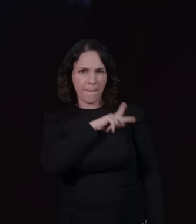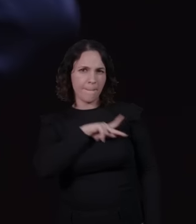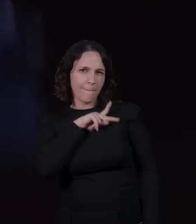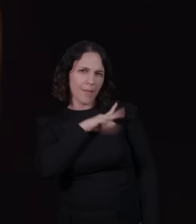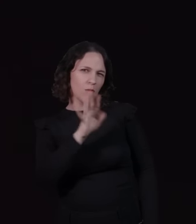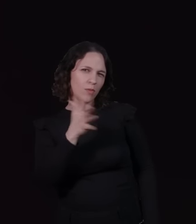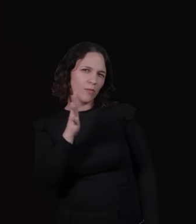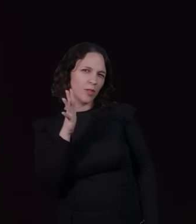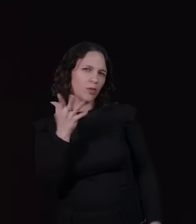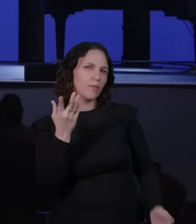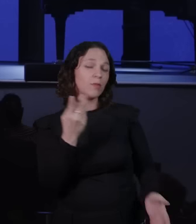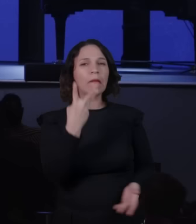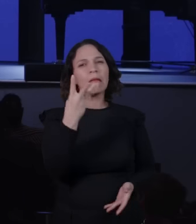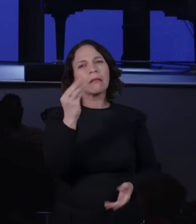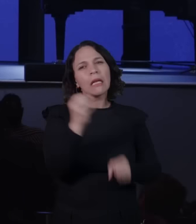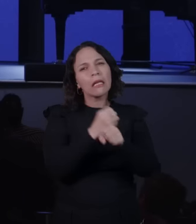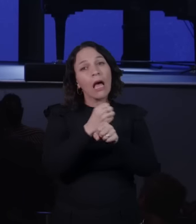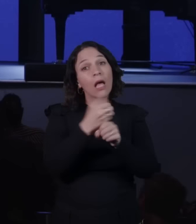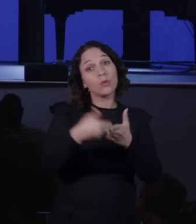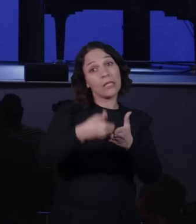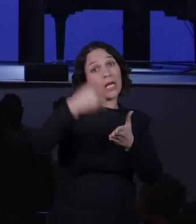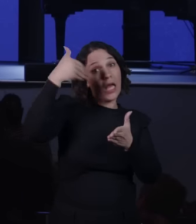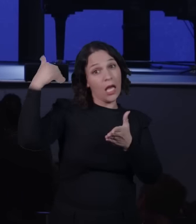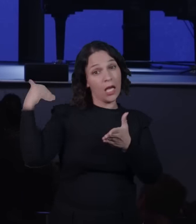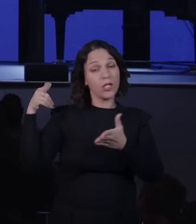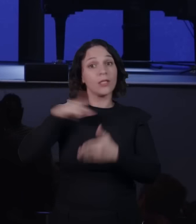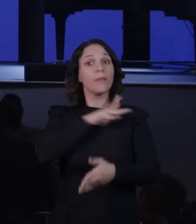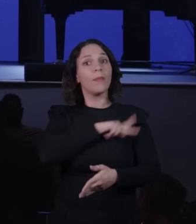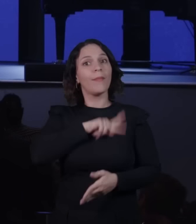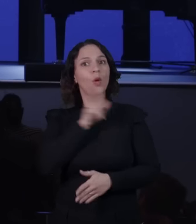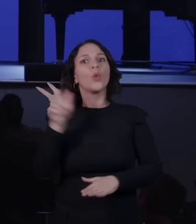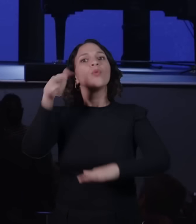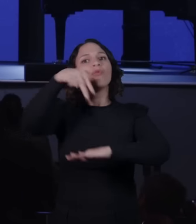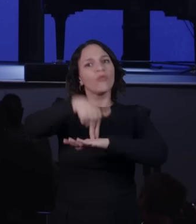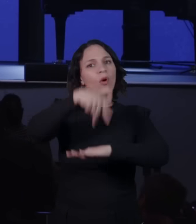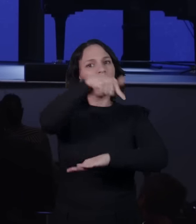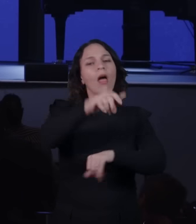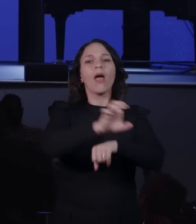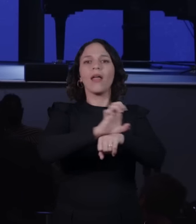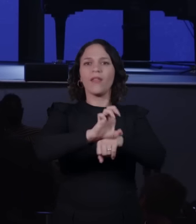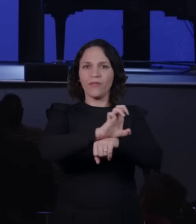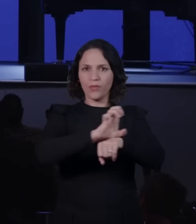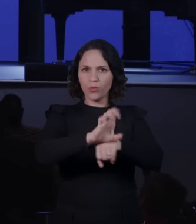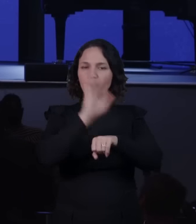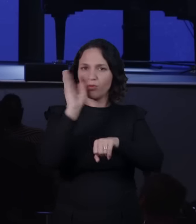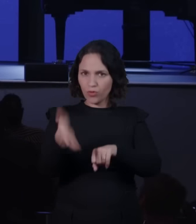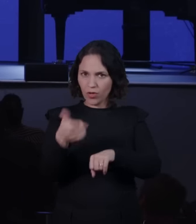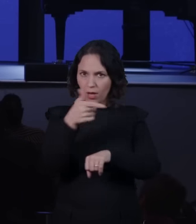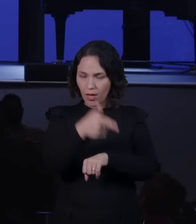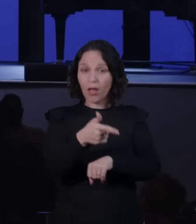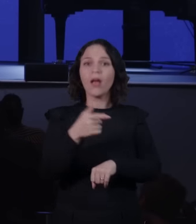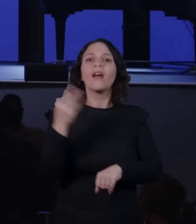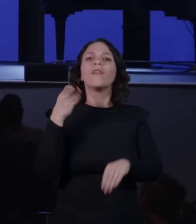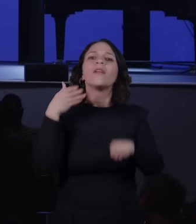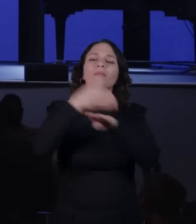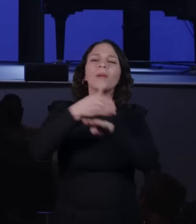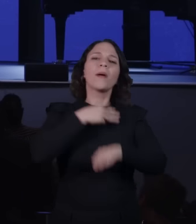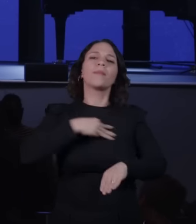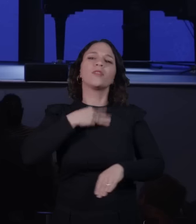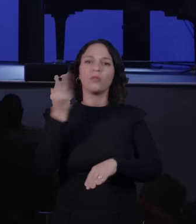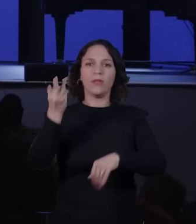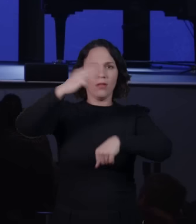menos 3 décadas antes, ele havia ido para a cidade de Éfeso na sua terceira viagem missionária.